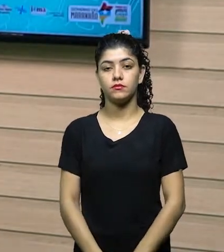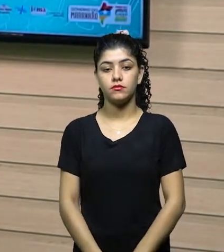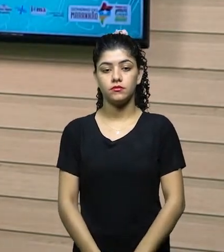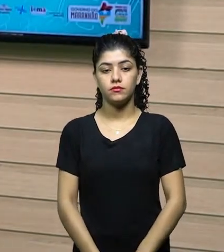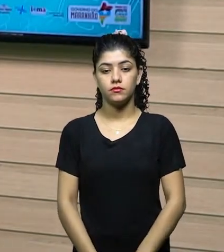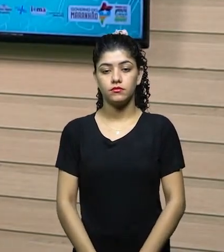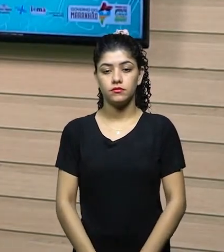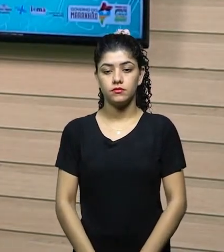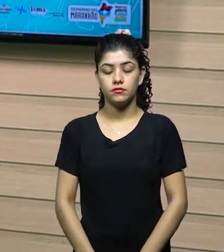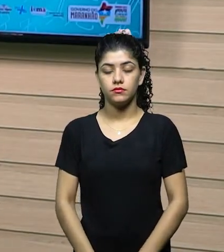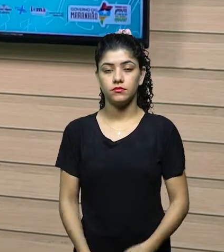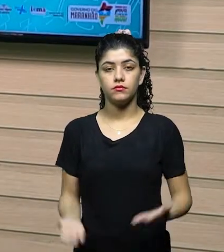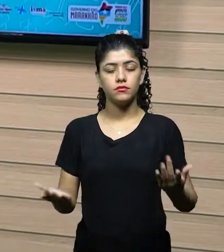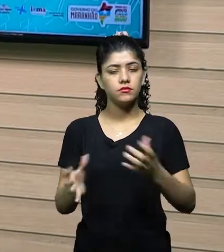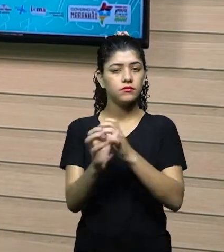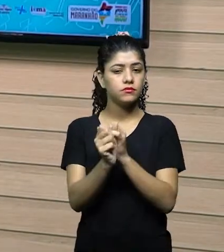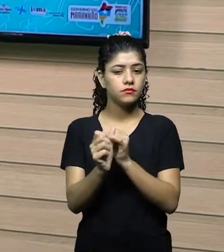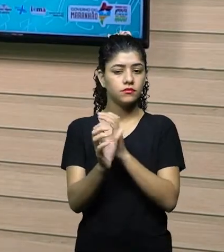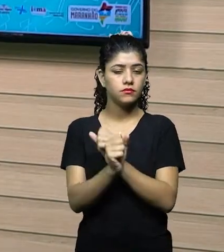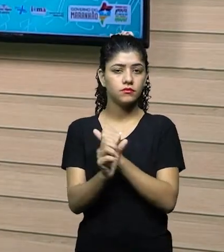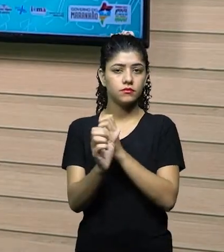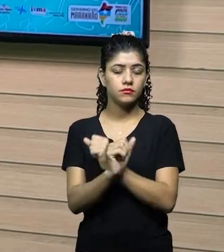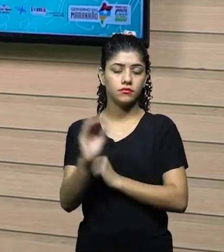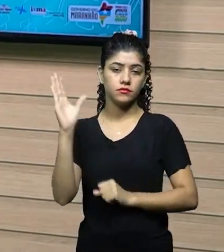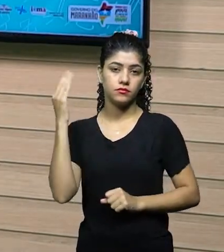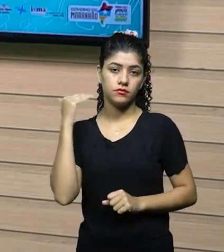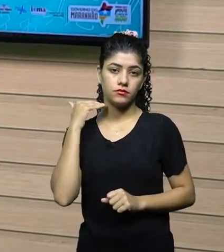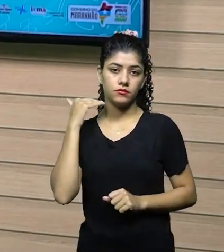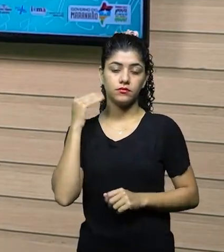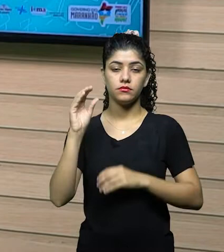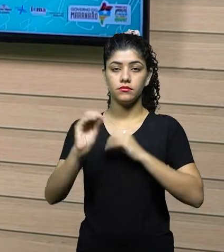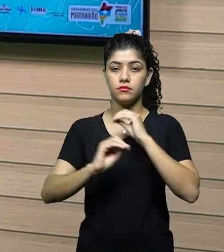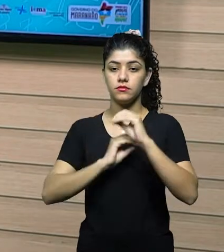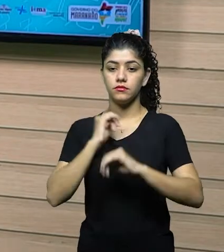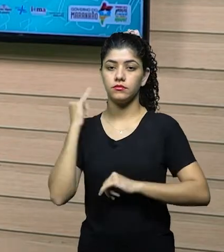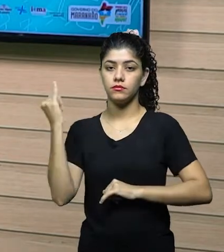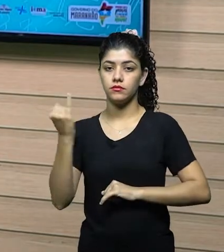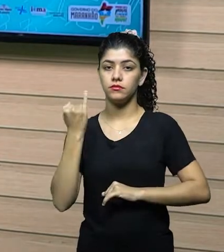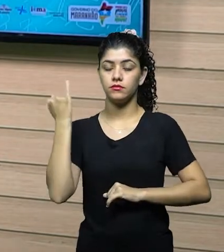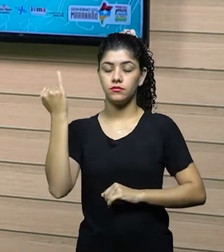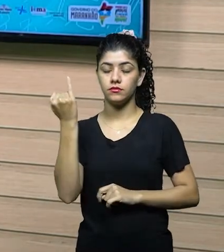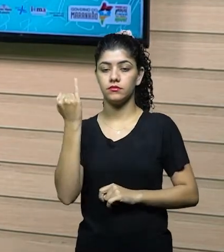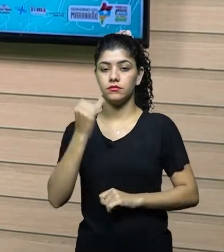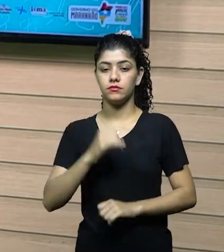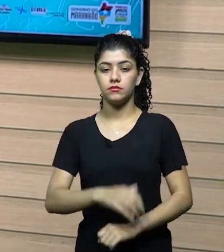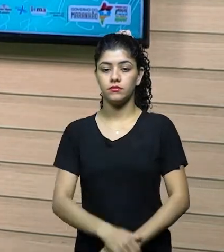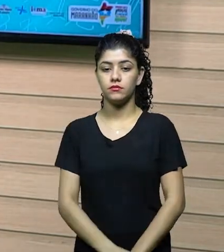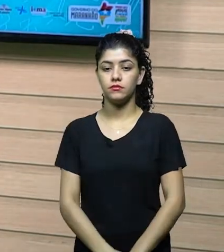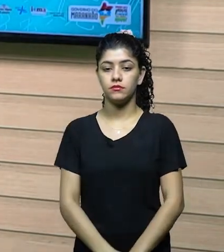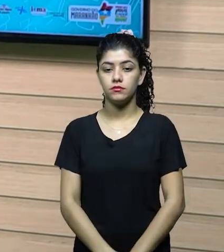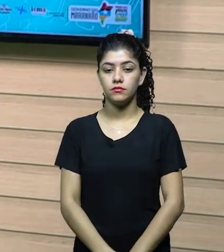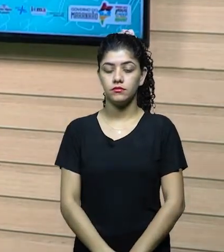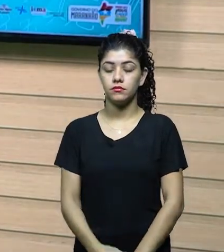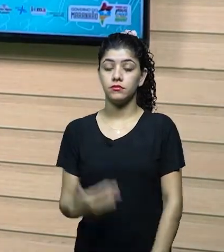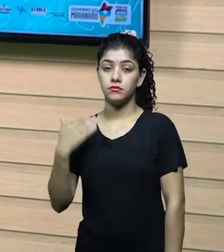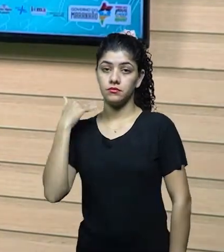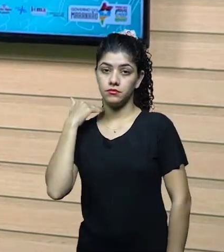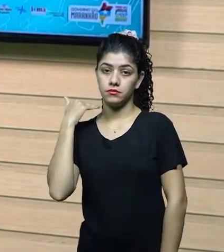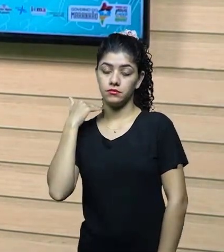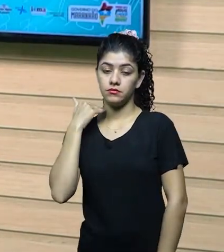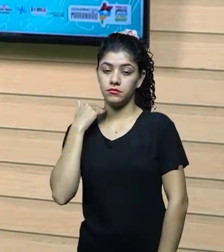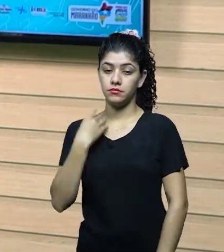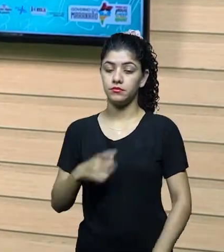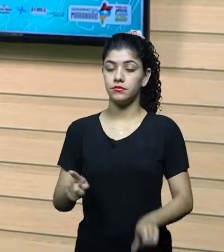bem. Quando se fala de contabilidade bancária, é muito importante tanto para o